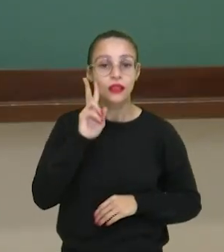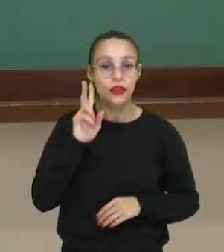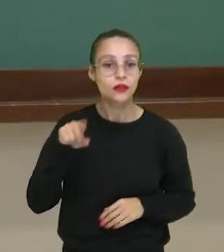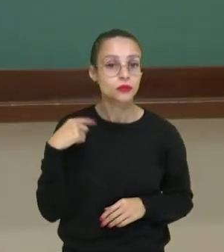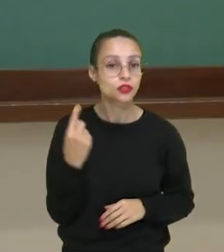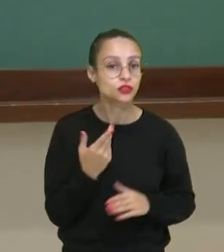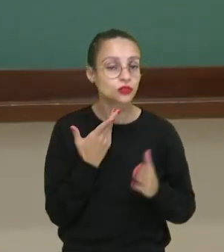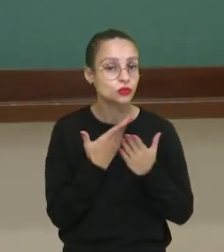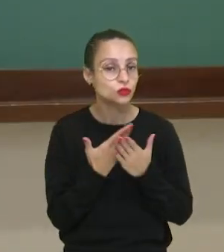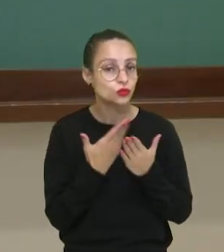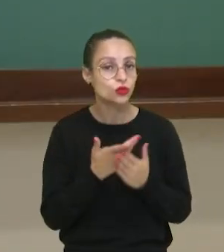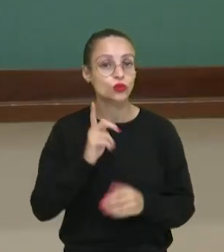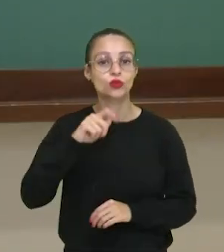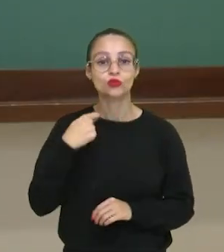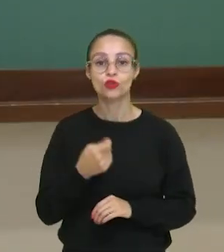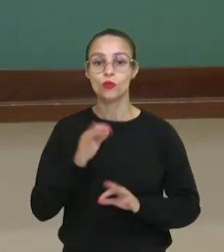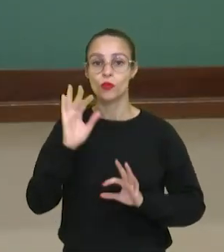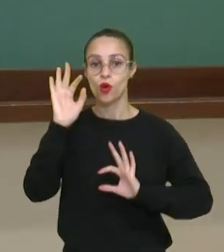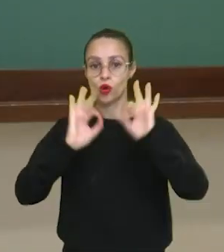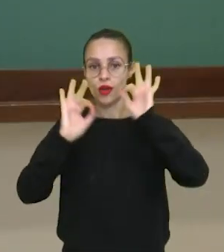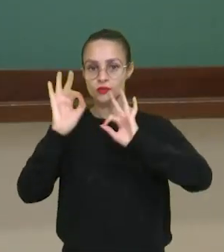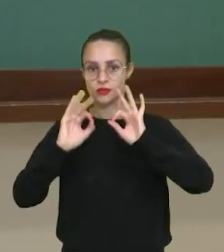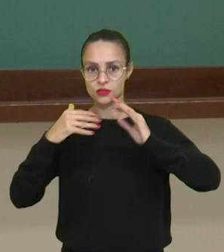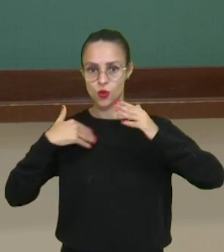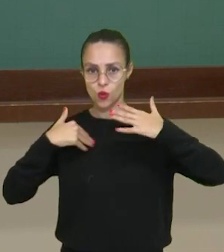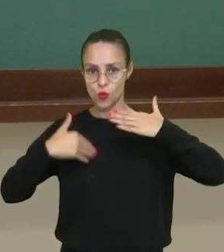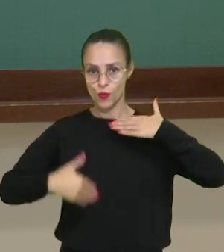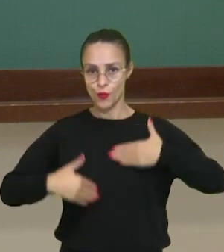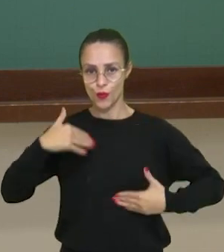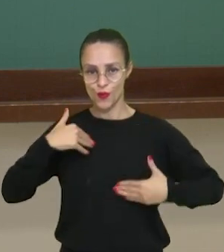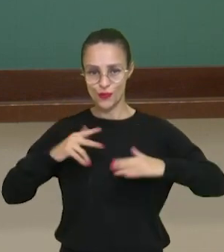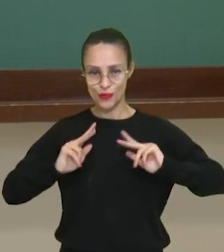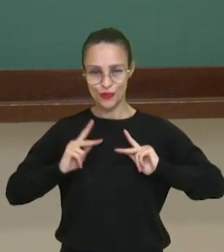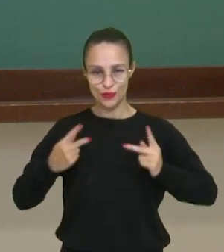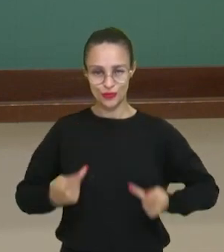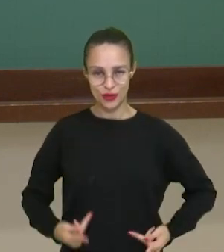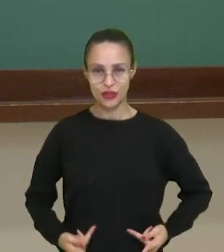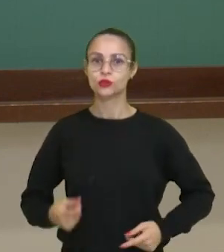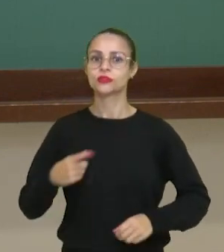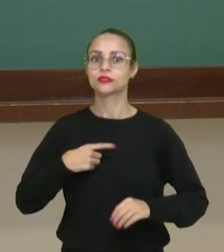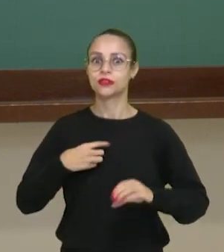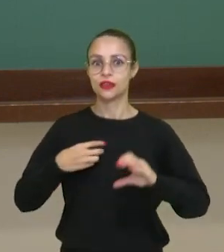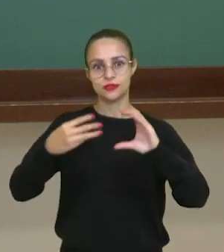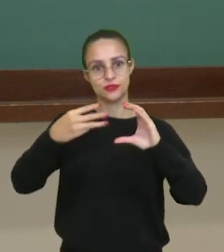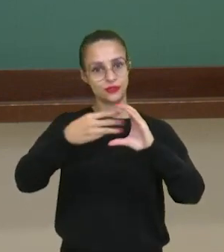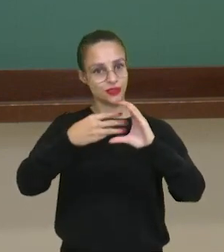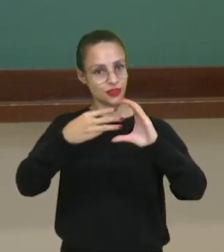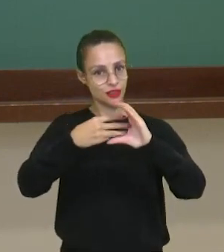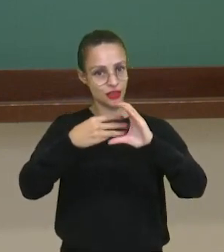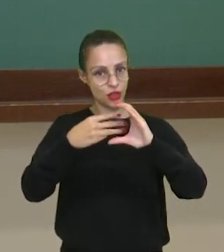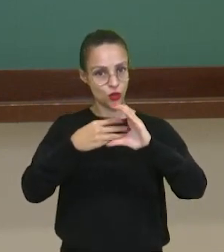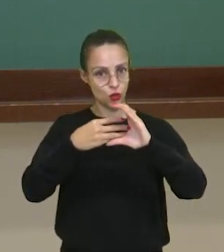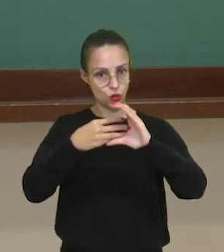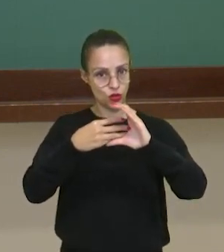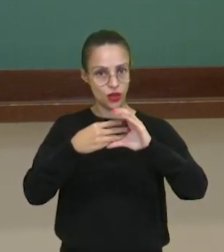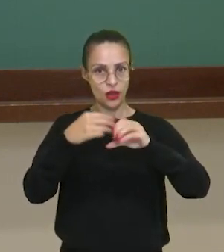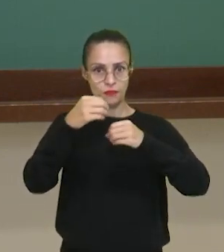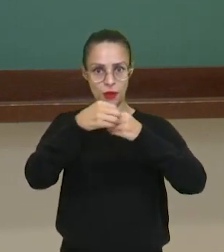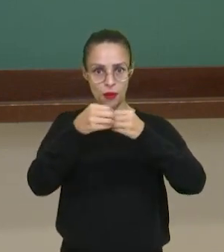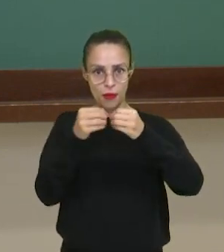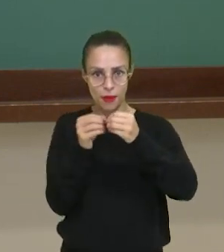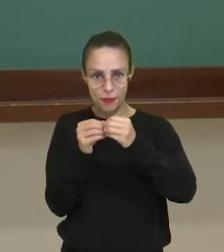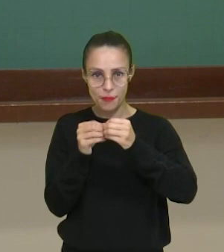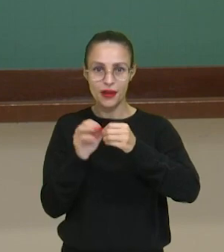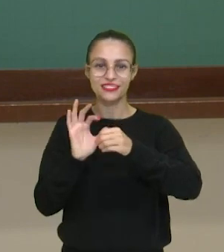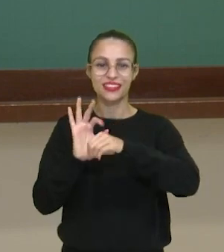a organização do corpo humano, que nós somos formados por células, que se juntam e formam tecidos, que